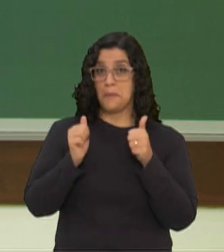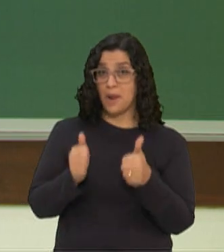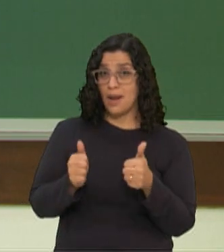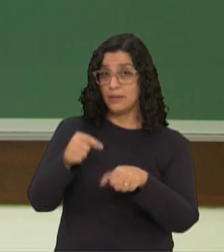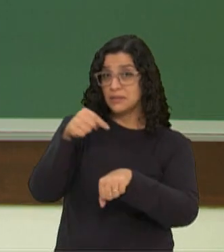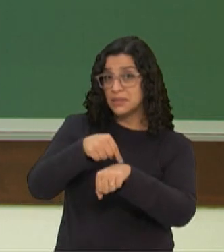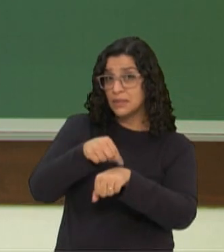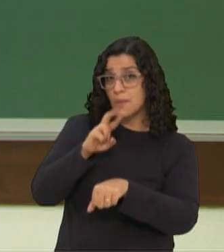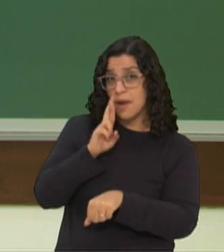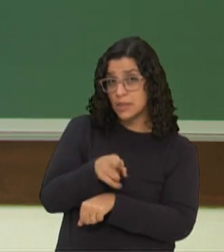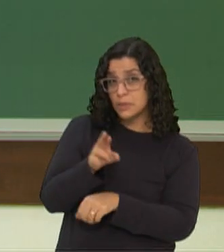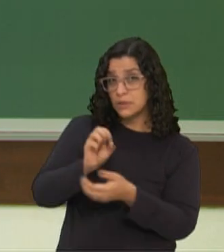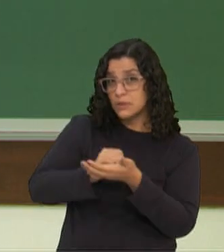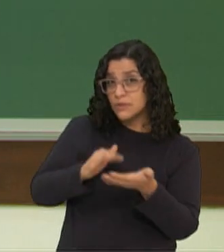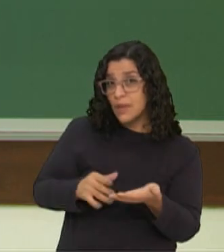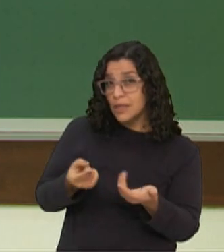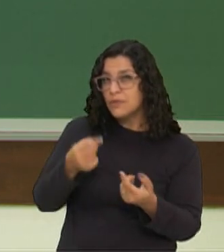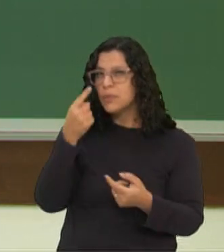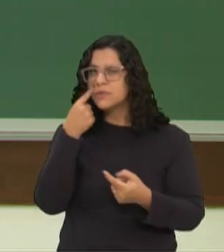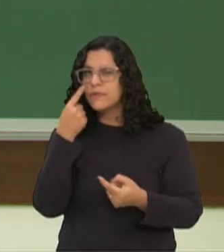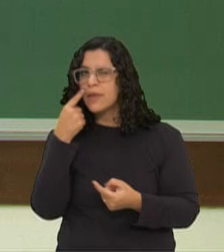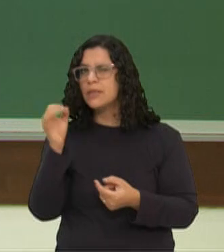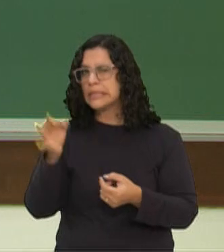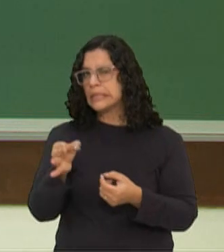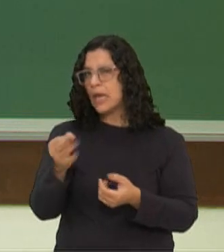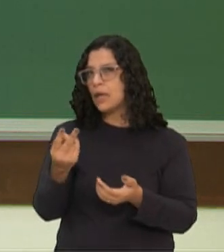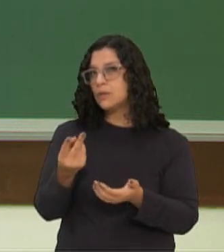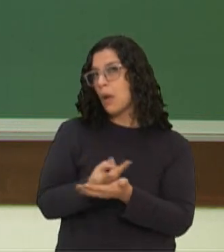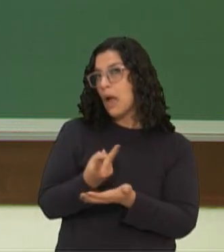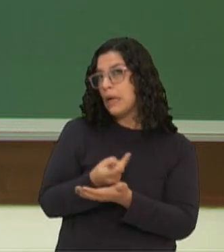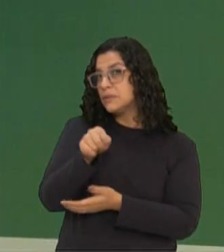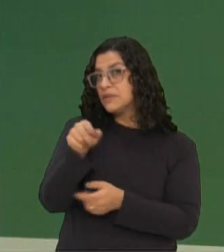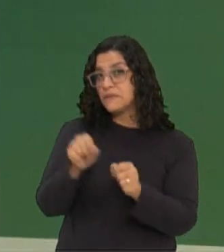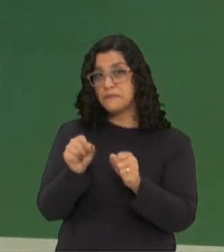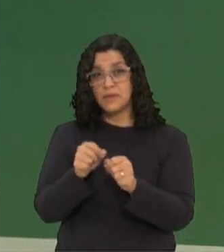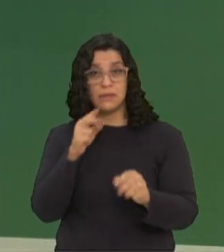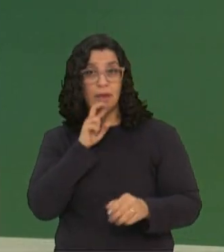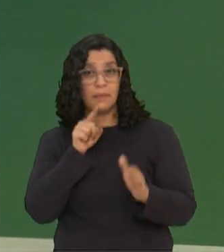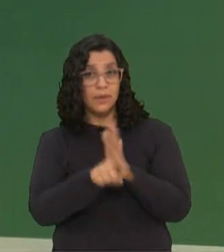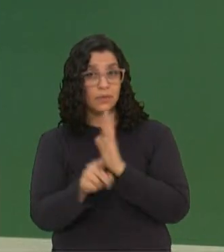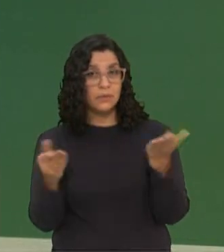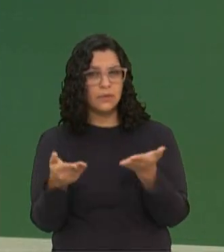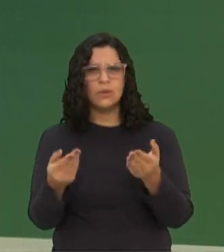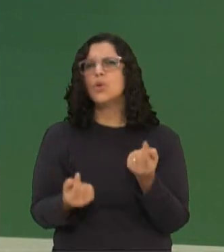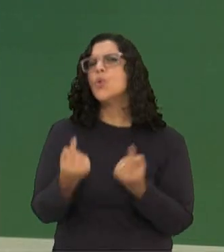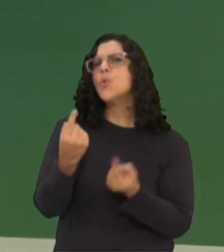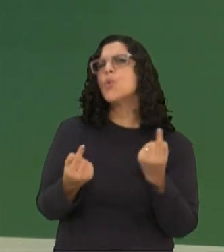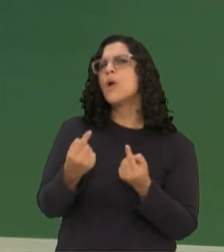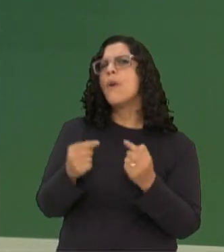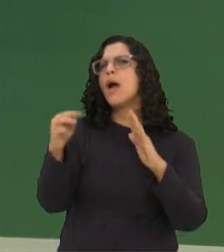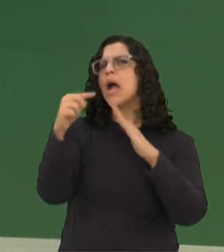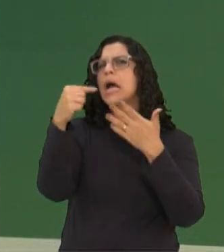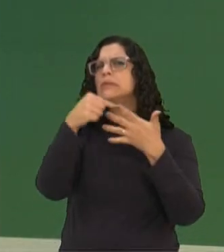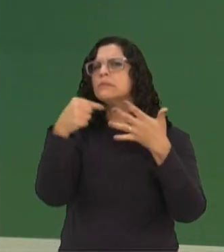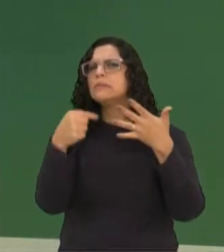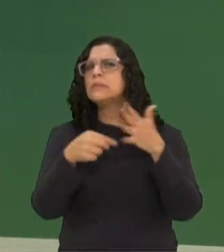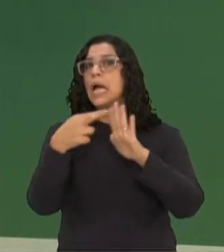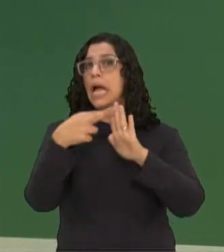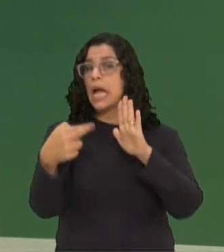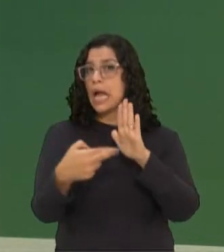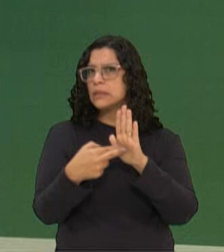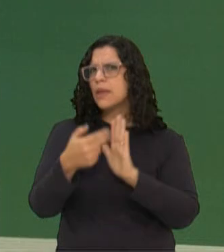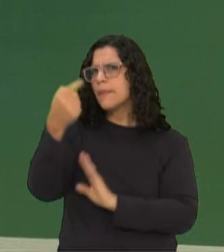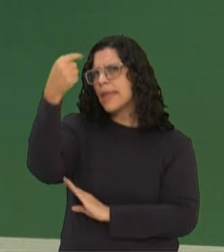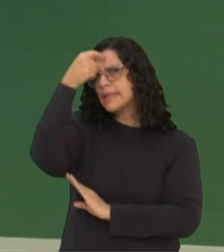Deu tempo para responder o exercício? Vamos conferir então qual é a resposta correta desse quiz. Quais eram os princípios que permitiam um pensamento ser